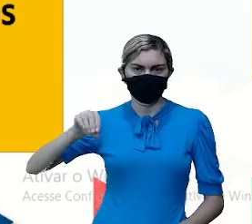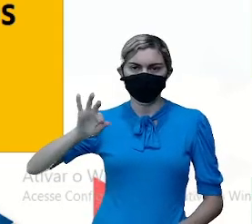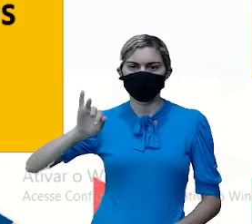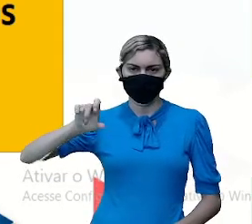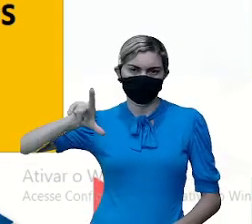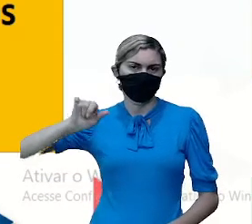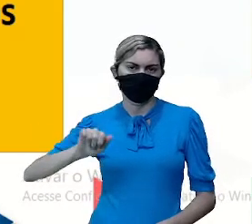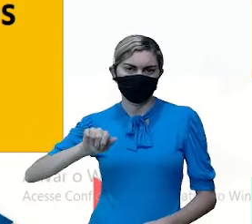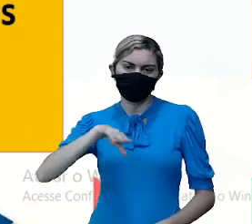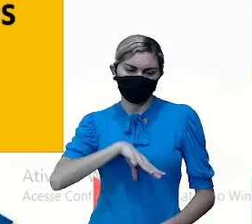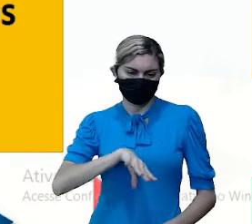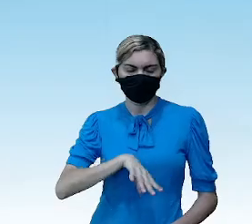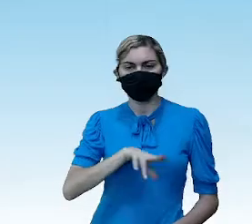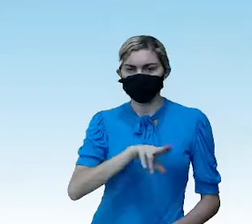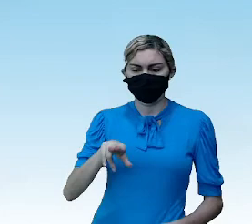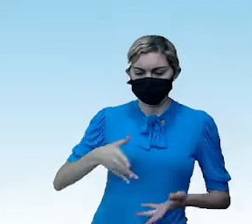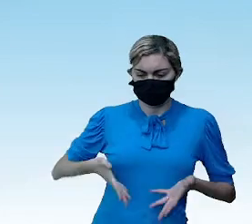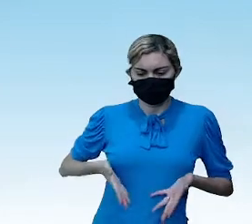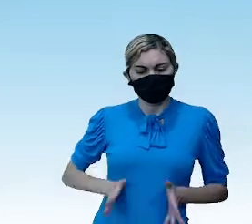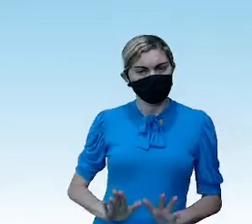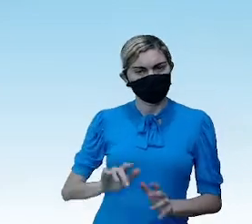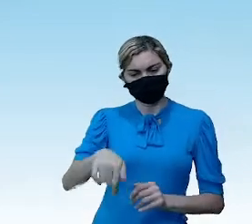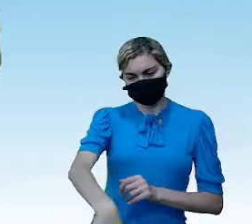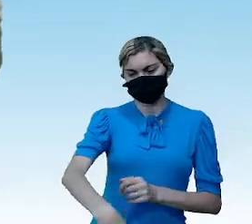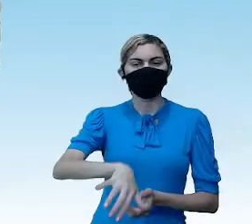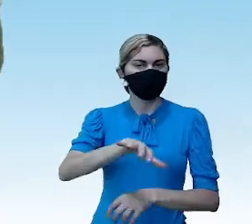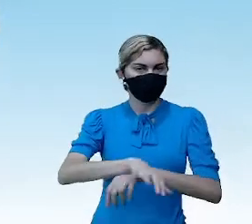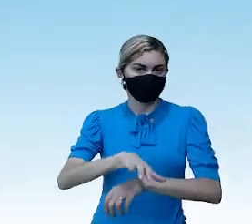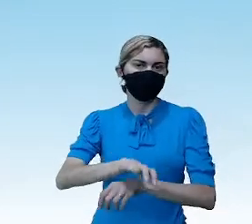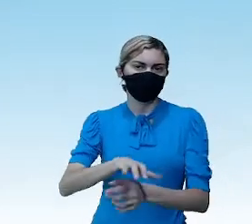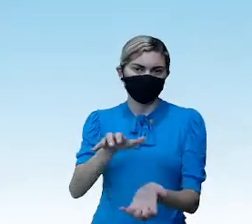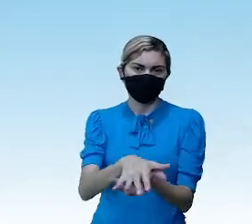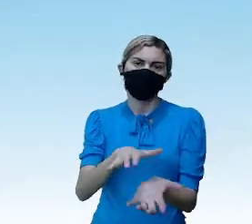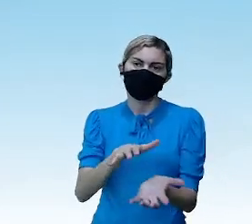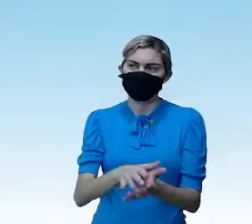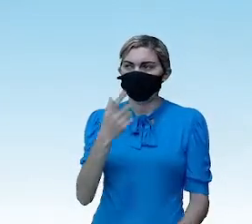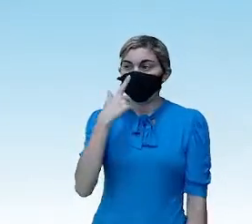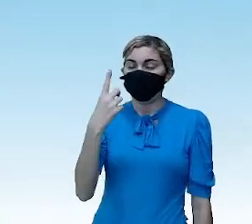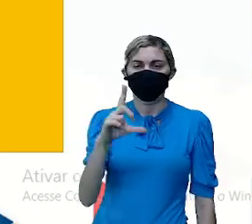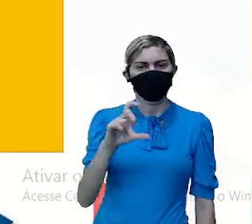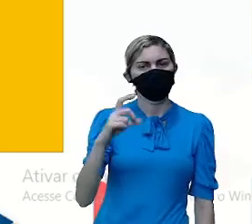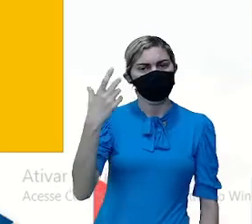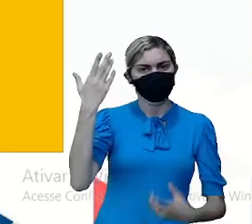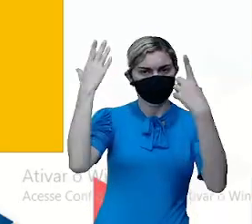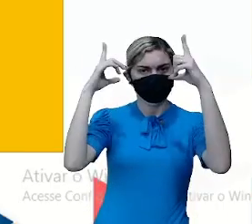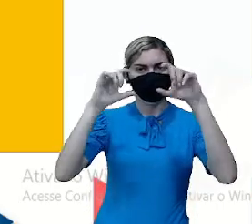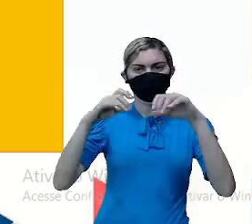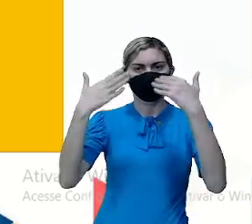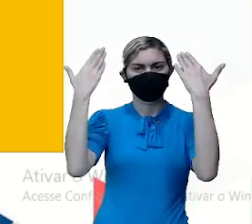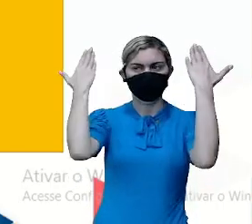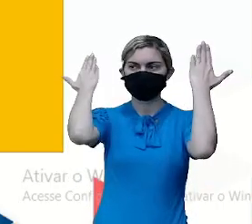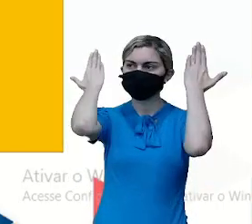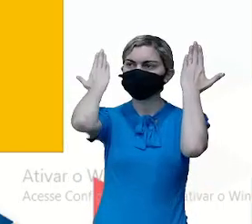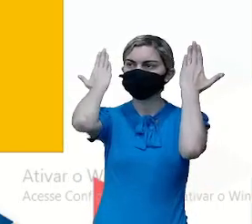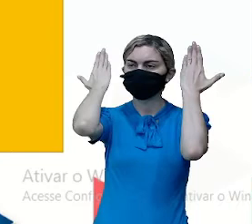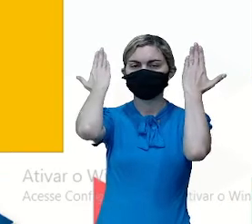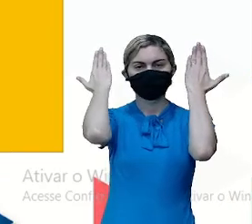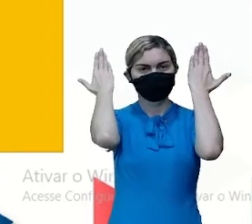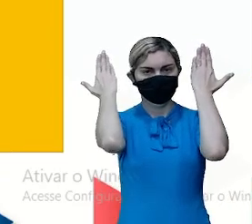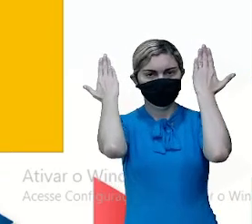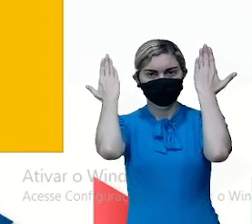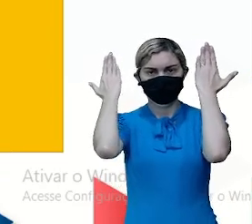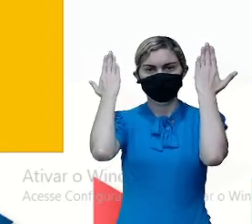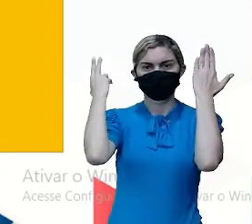pelos portugueses, nasce em Pernambuco, que foi, olha aí a fotografia de Felipe Camarão, esse grande nome